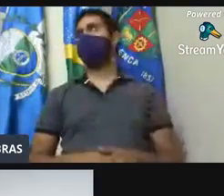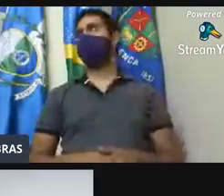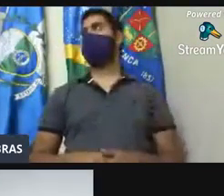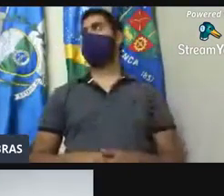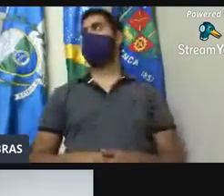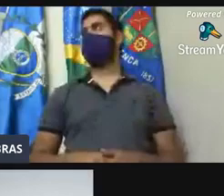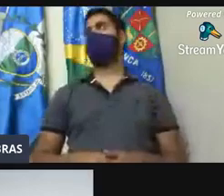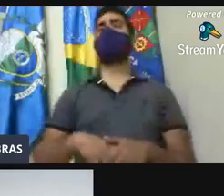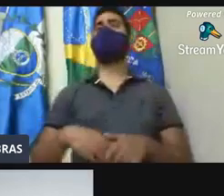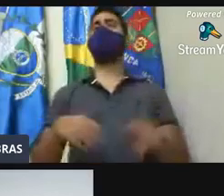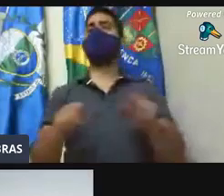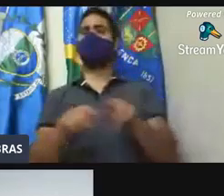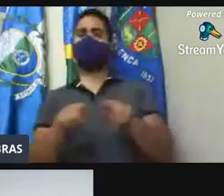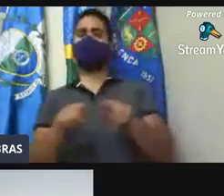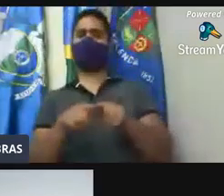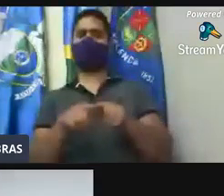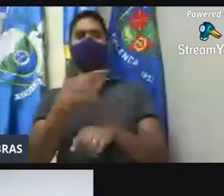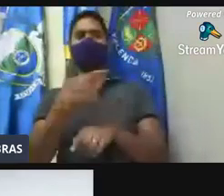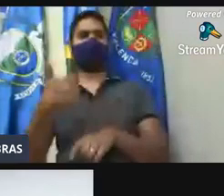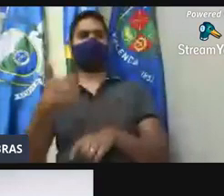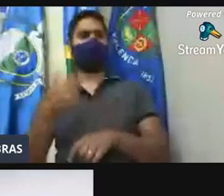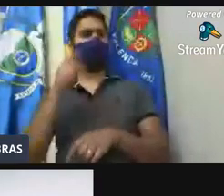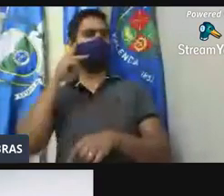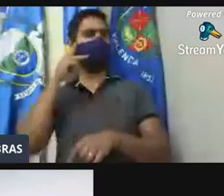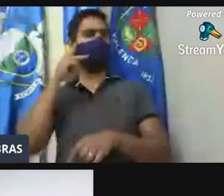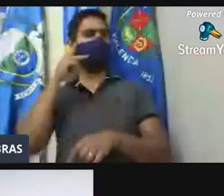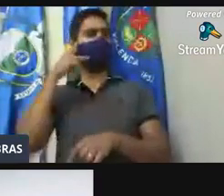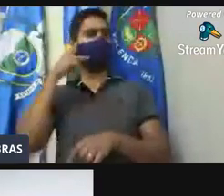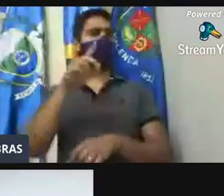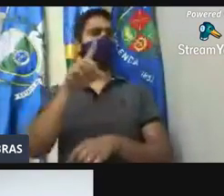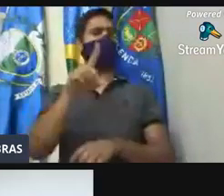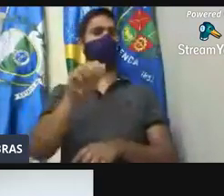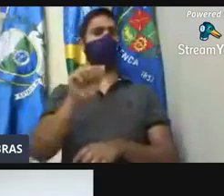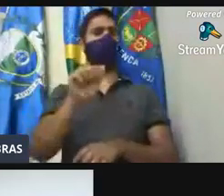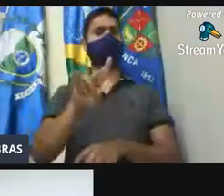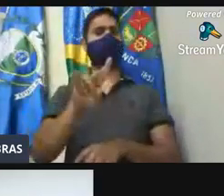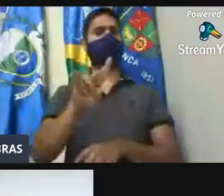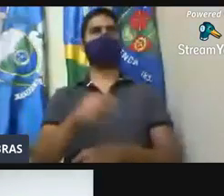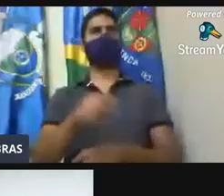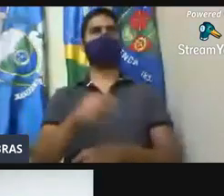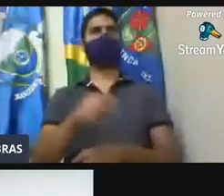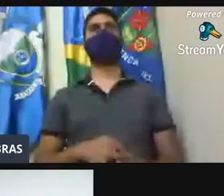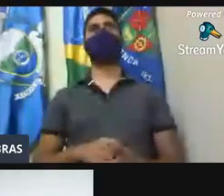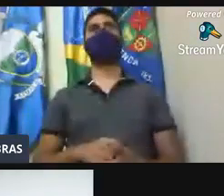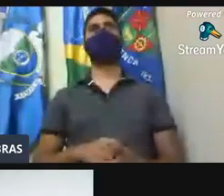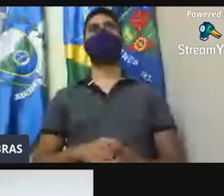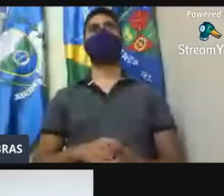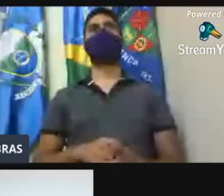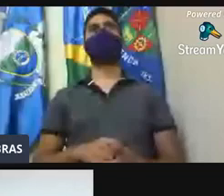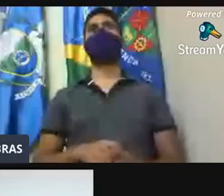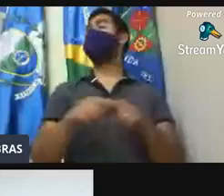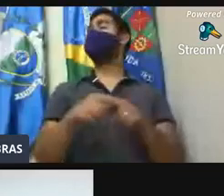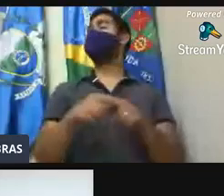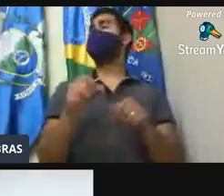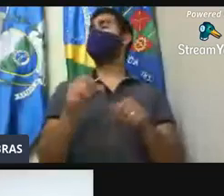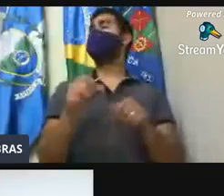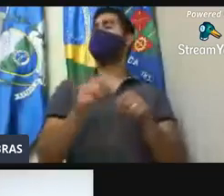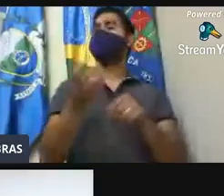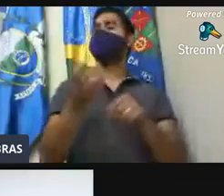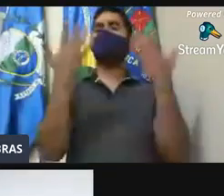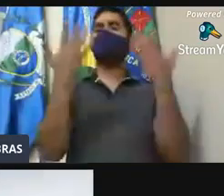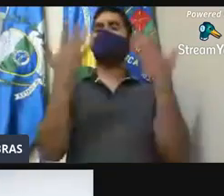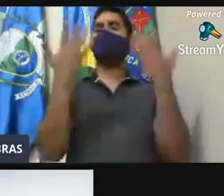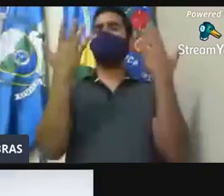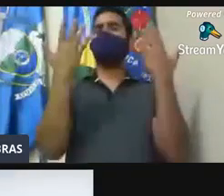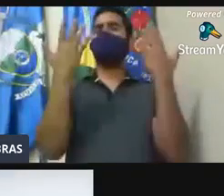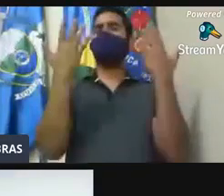Requerimento 221 do vereador David Nogueira. Vereador David requer uma moção de